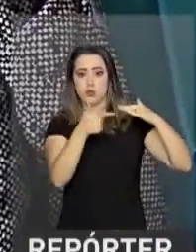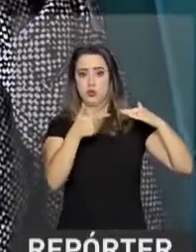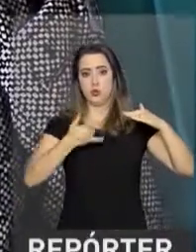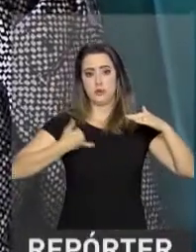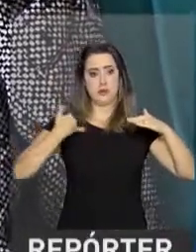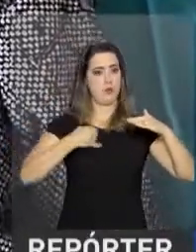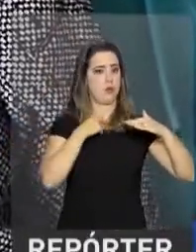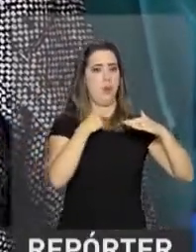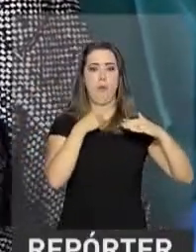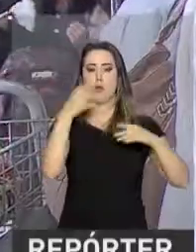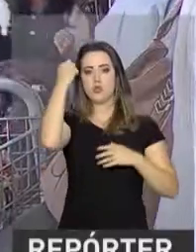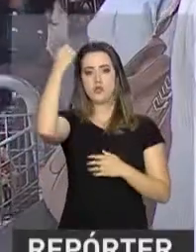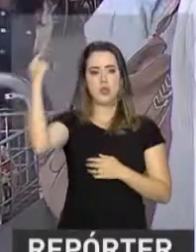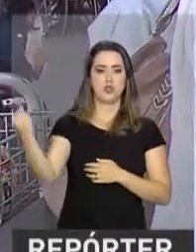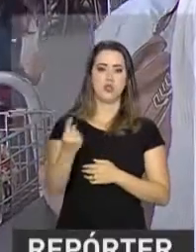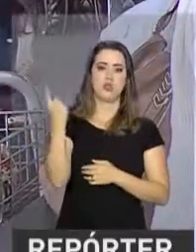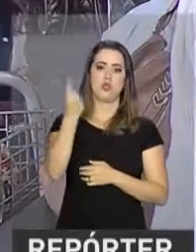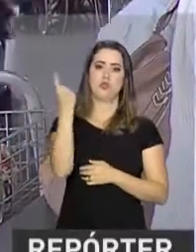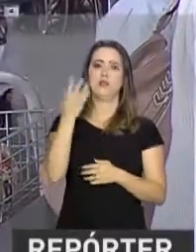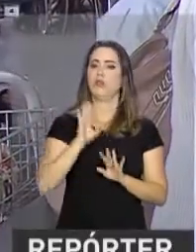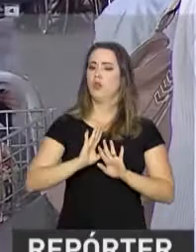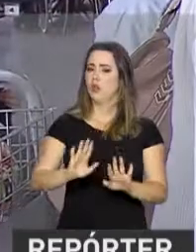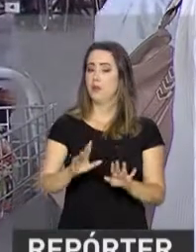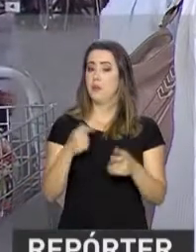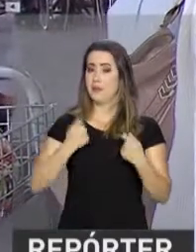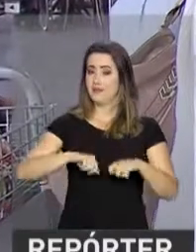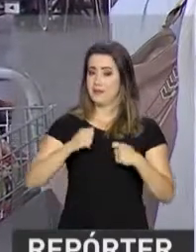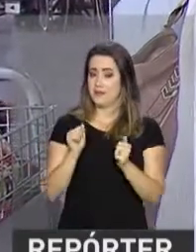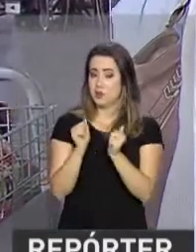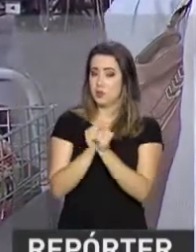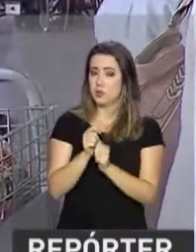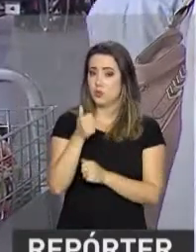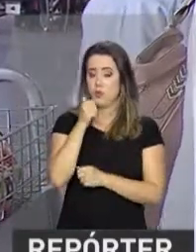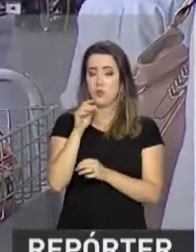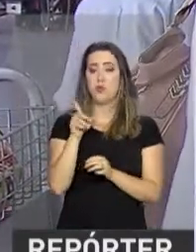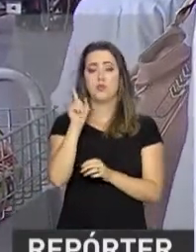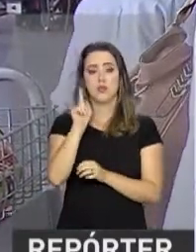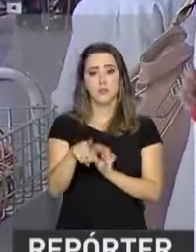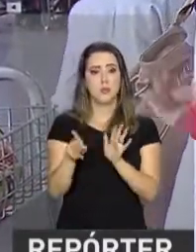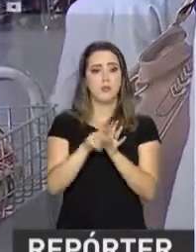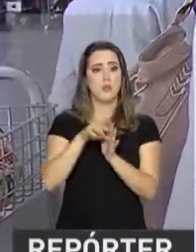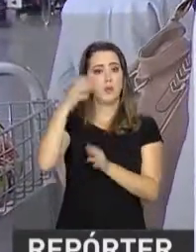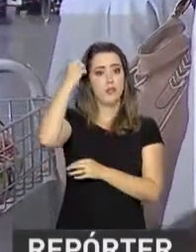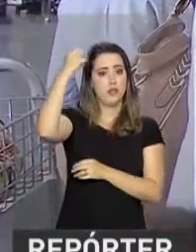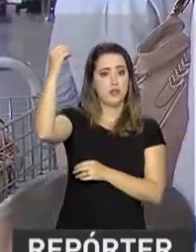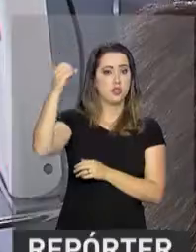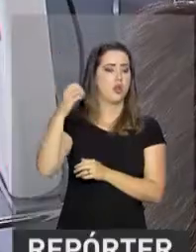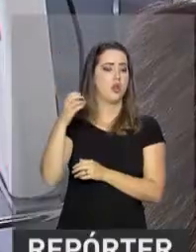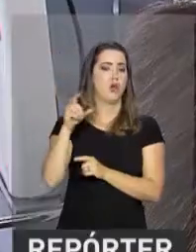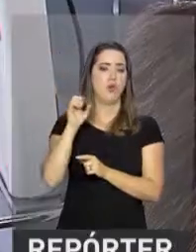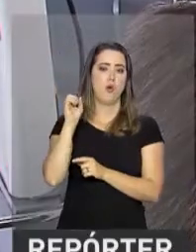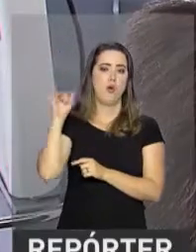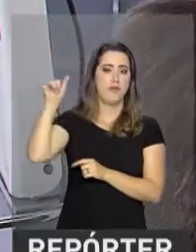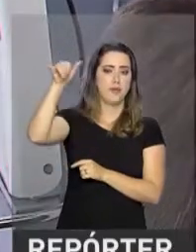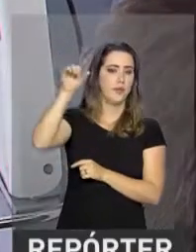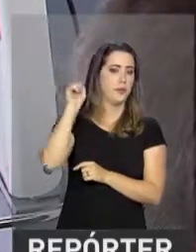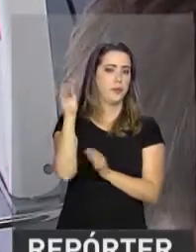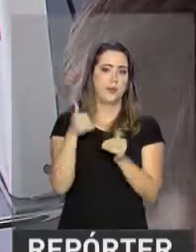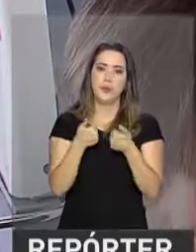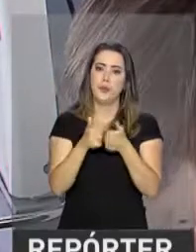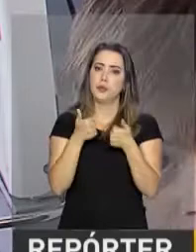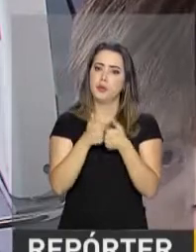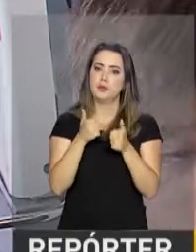essa acompanhada no brasil ou no exterior as regras valem para o transporte aéreo e terrestre pra mim esse foi bem